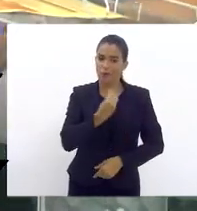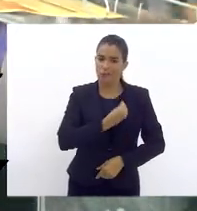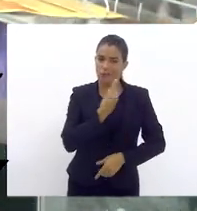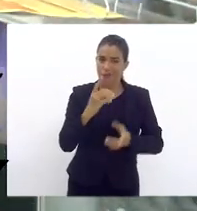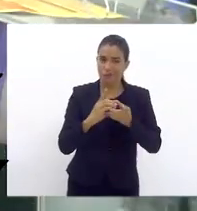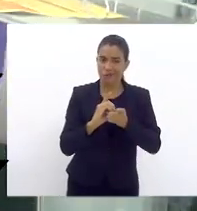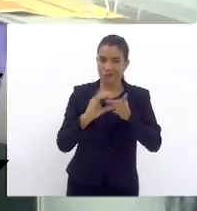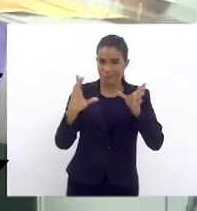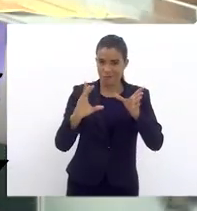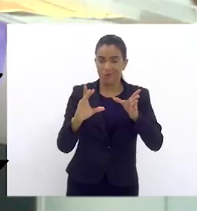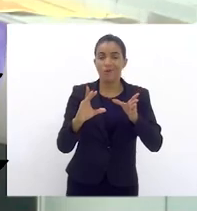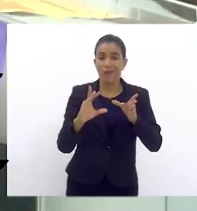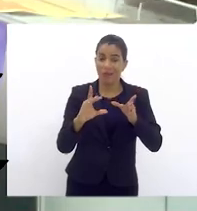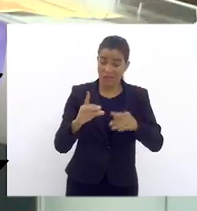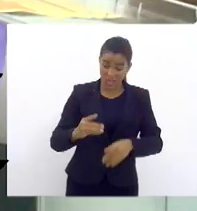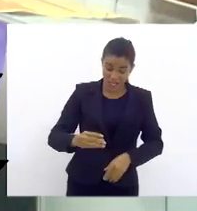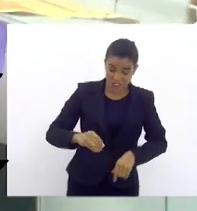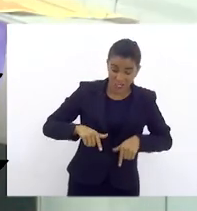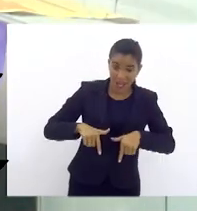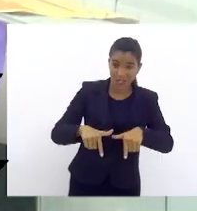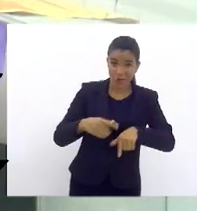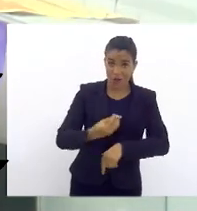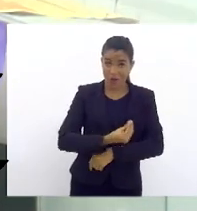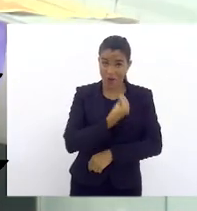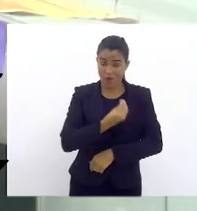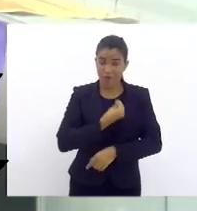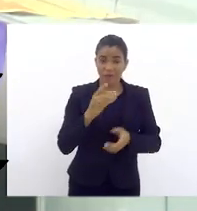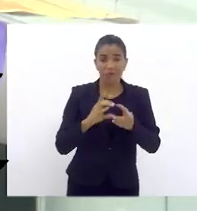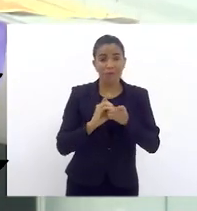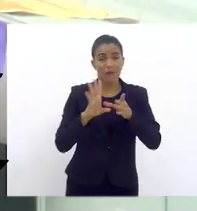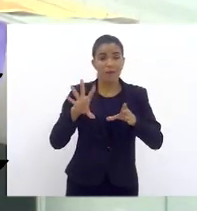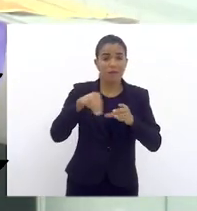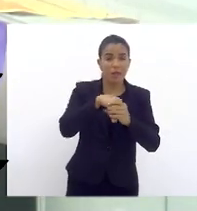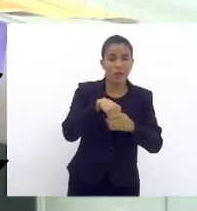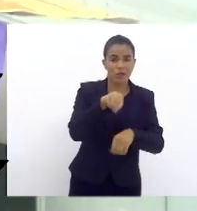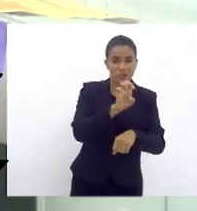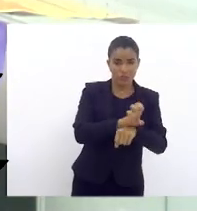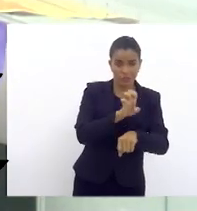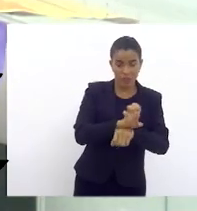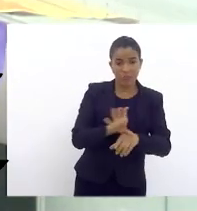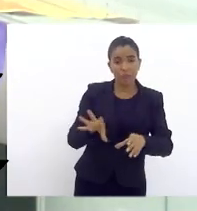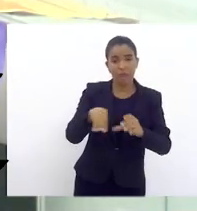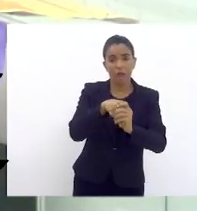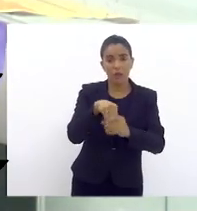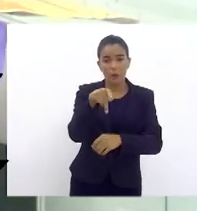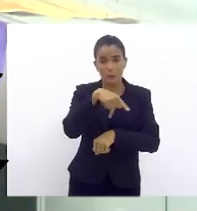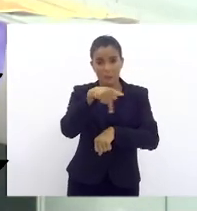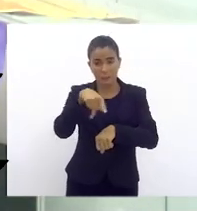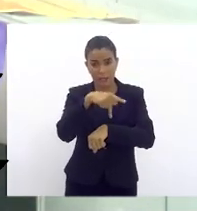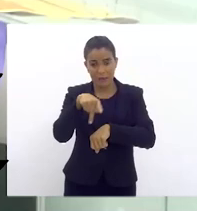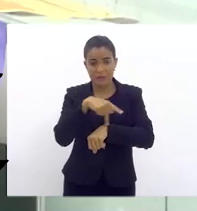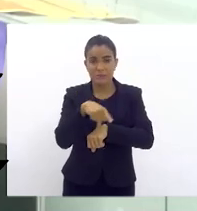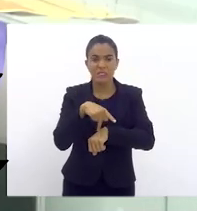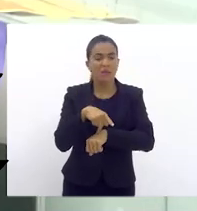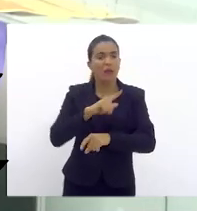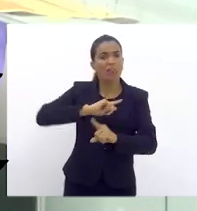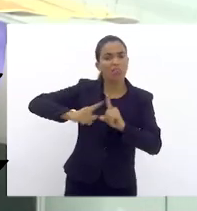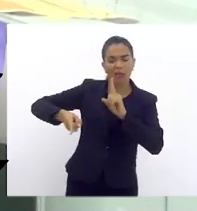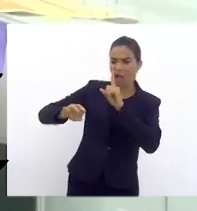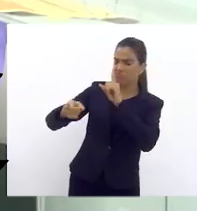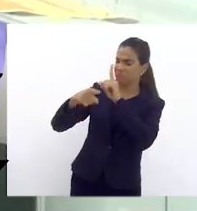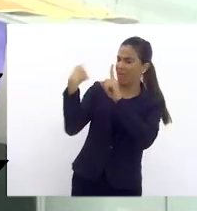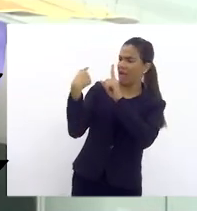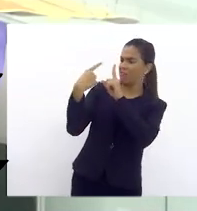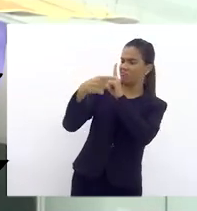que muita das vezes esse ato da convivência democrática dentro do nosso estado e dentro do nosso país nos é negado pelo